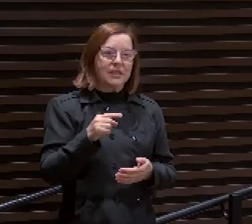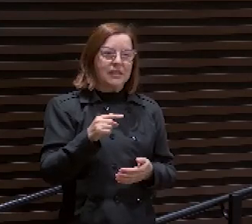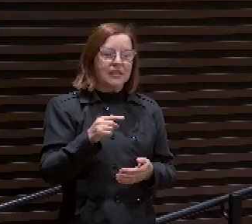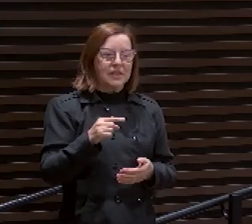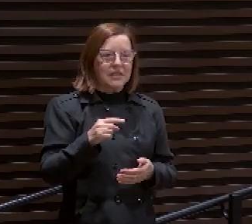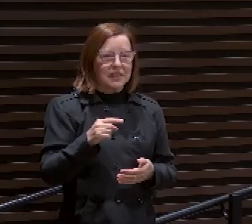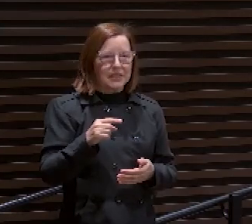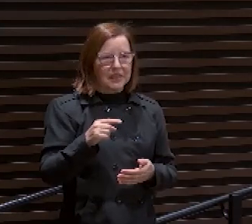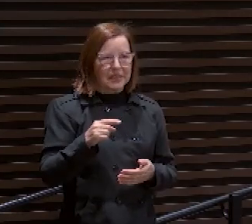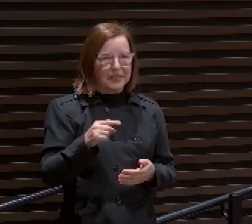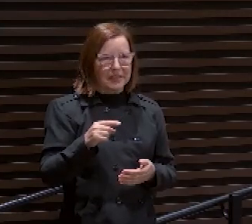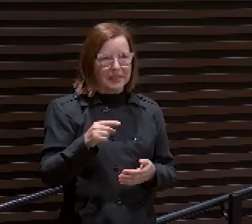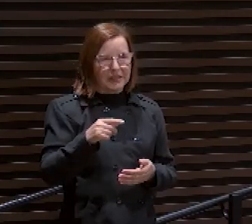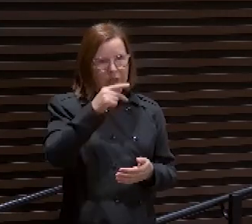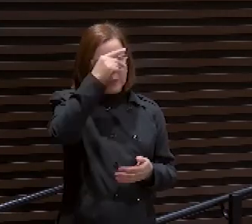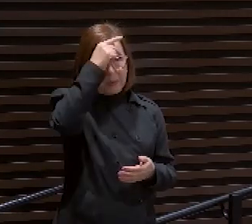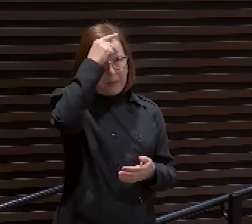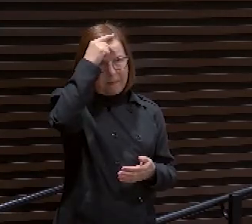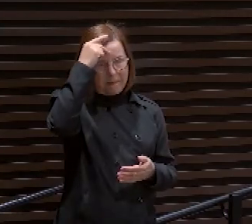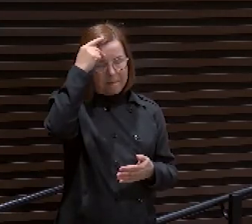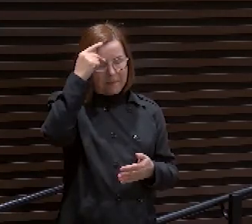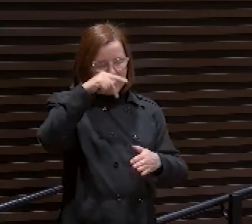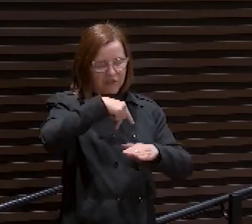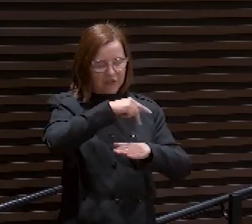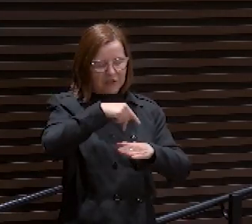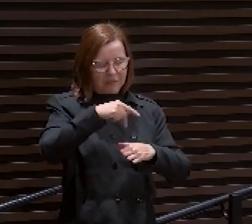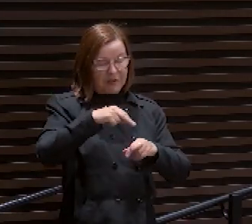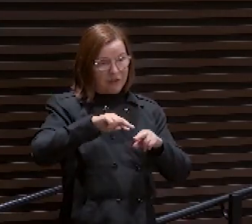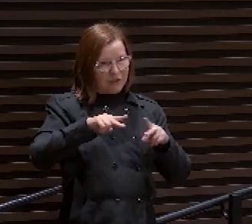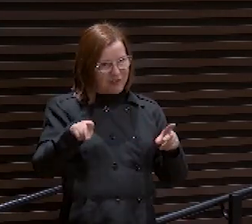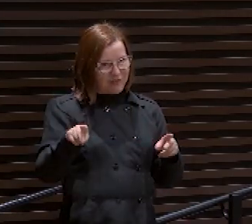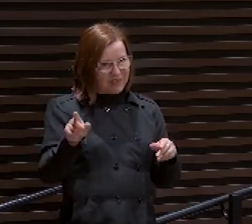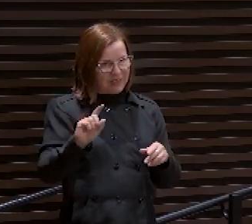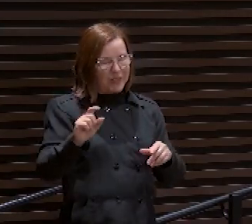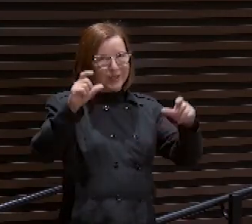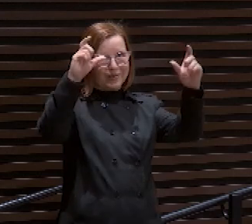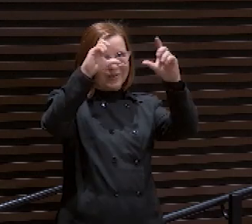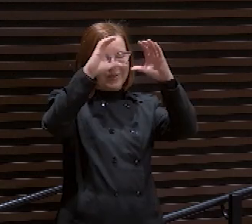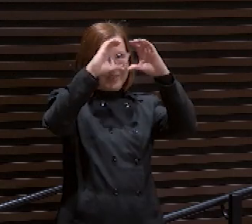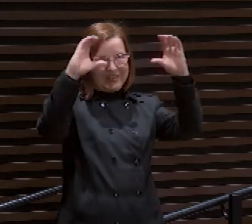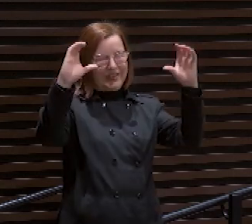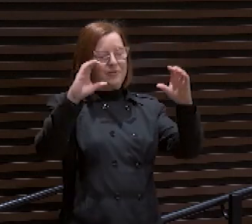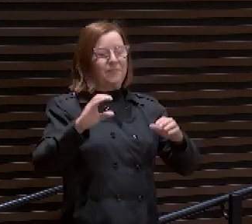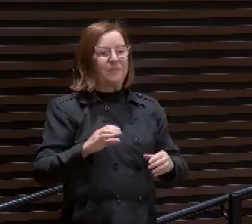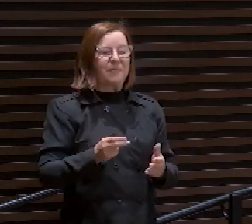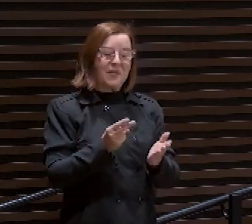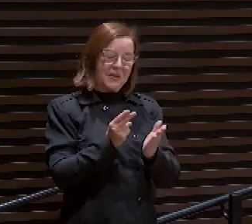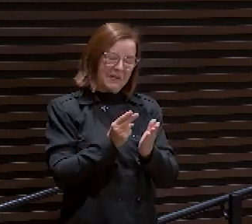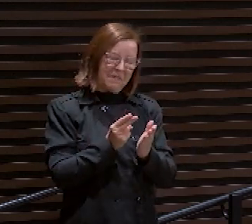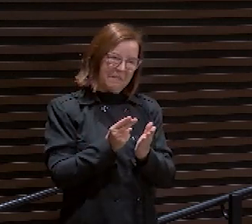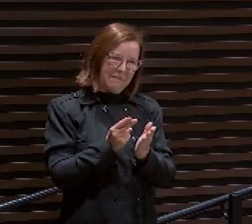celestiais, e mesmo assim nós somos amados por Deus. E mesmo assim nós recebemos misericórdia e perdão.